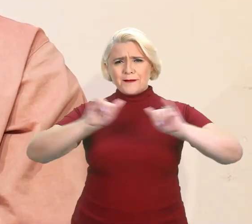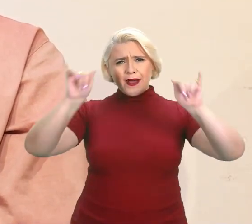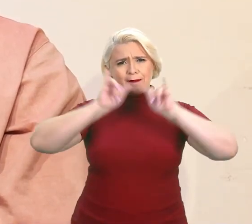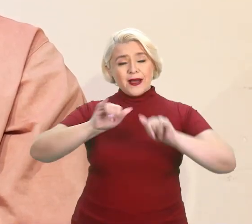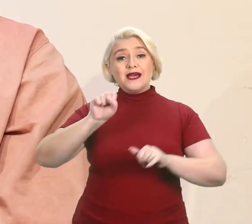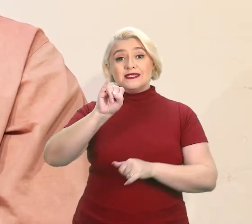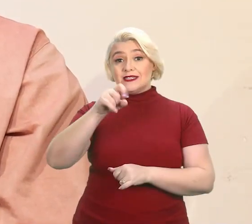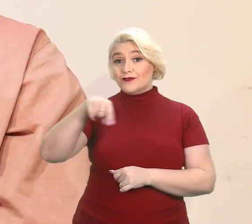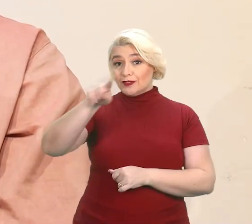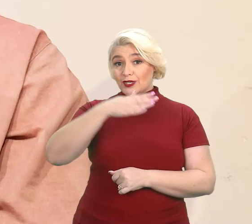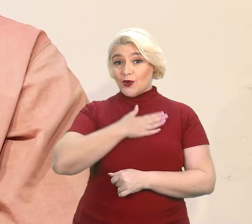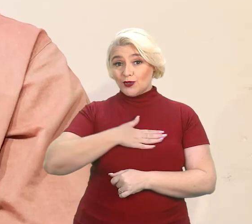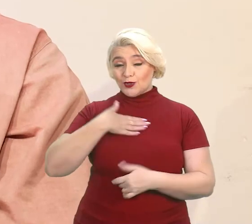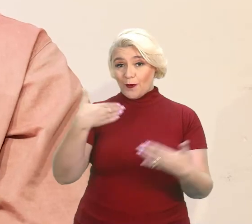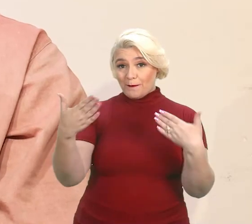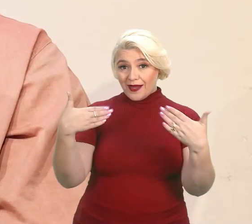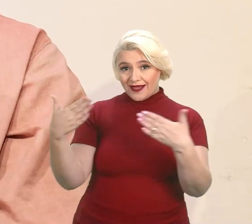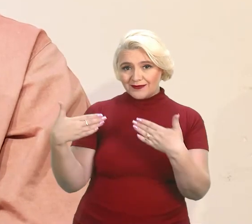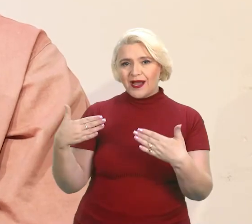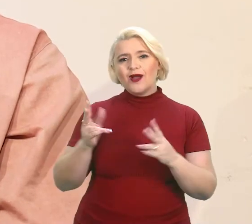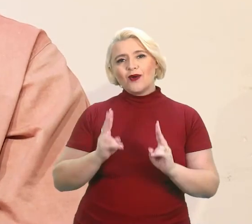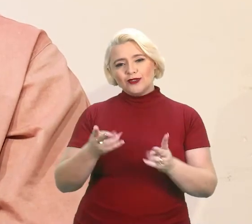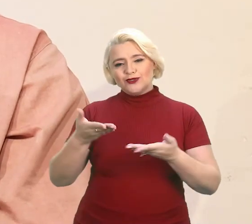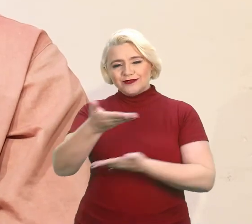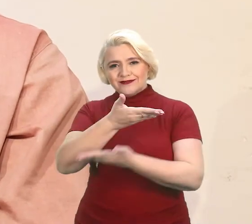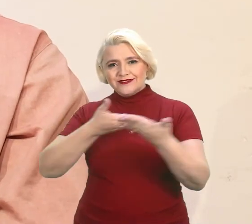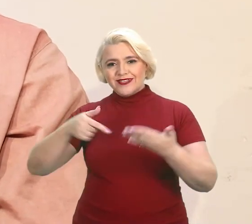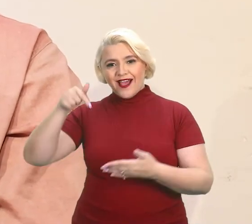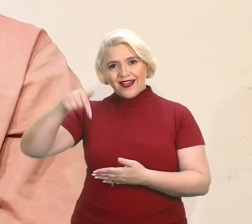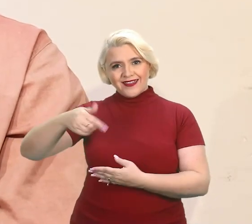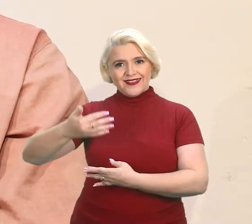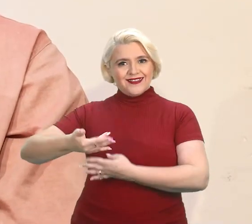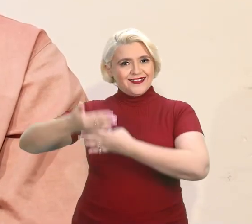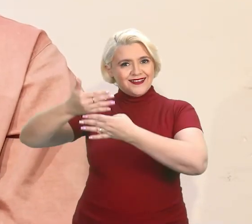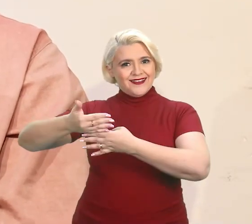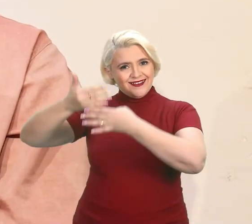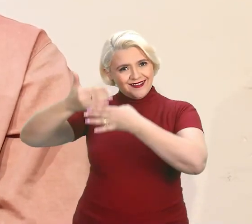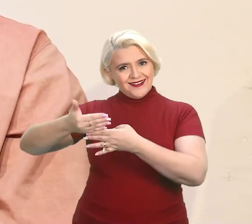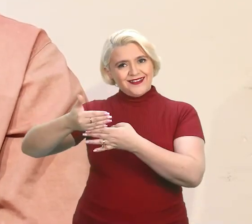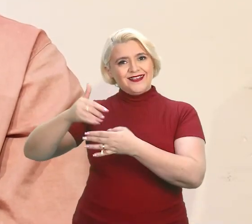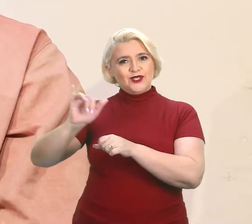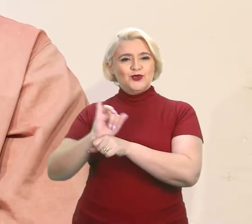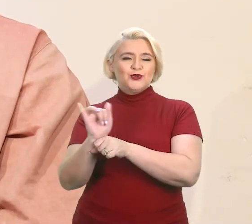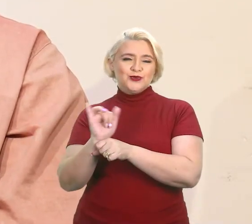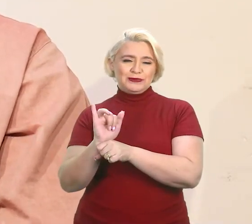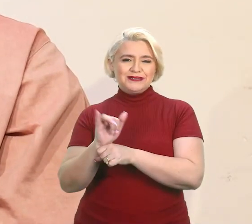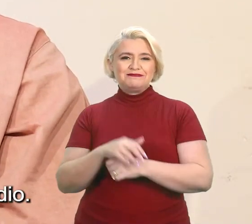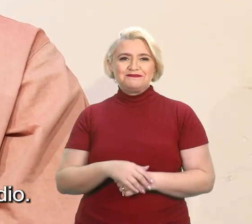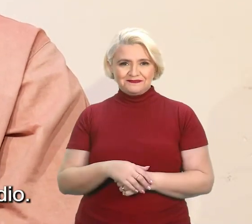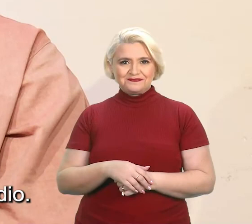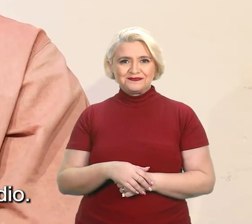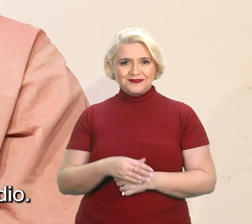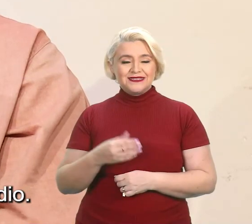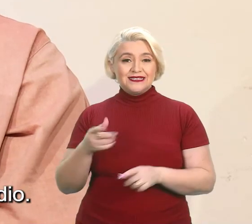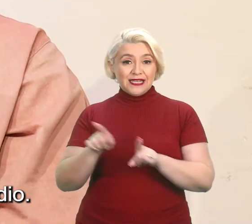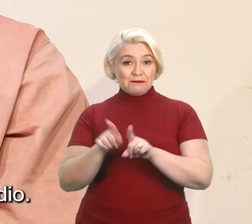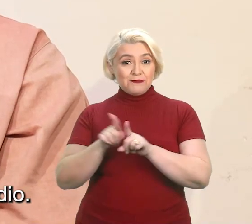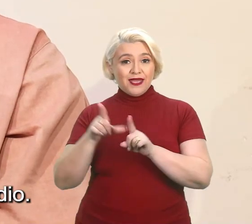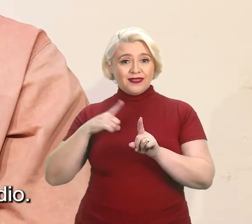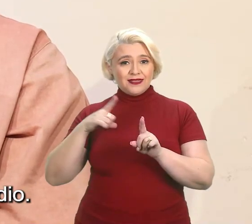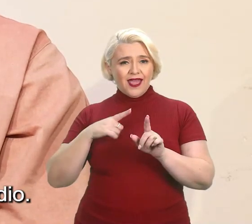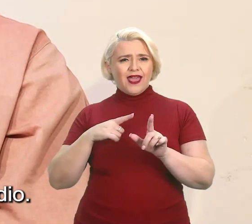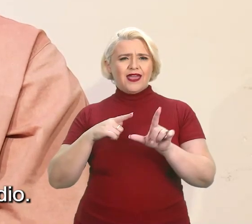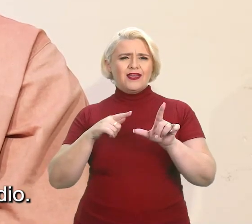divulgue. E se você gostou desse bate-papo, continue interagindo com a gente aqui pelo chat do YouTube. Estamos também